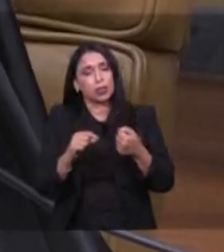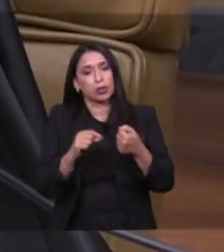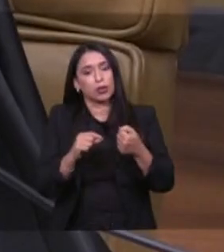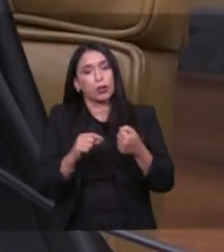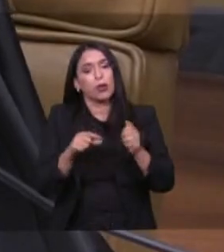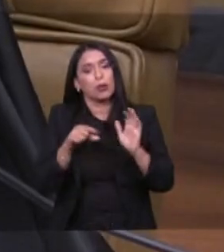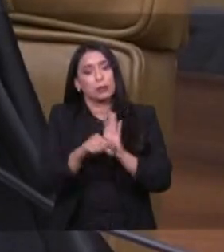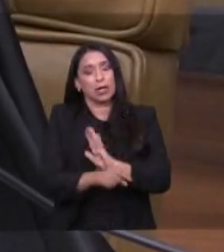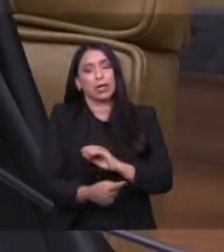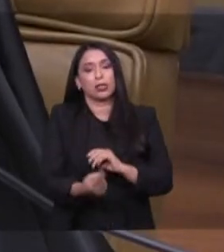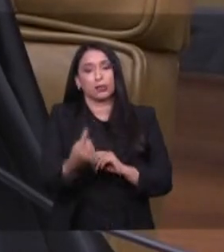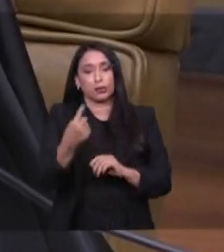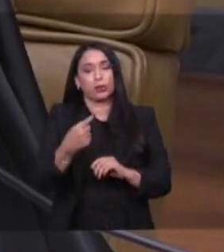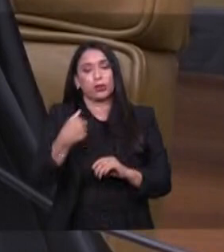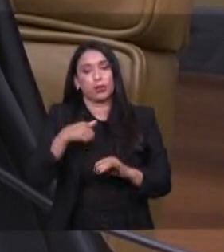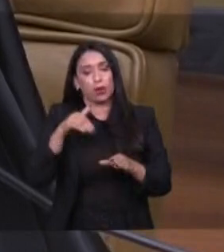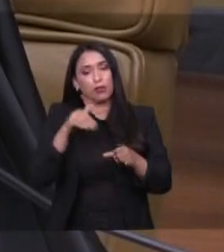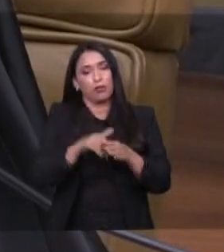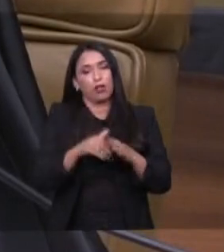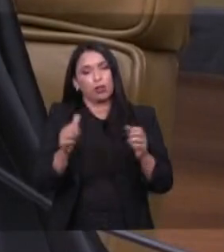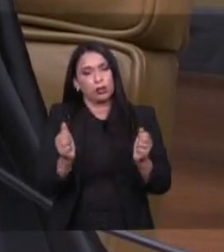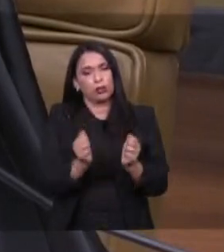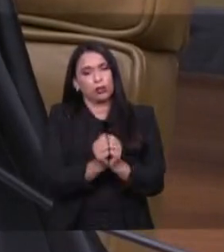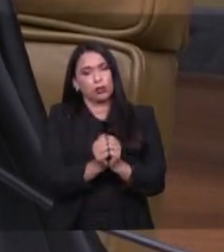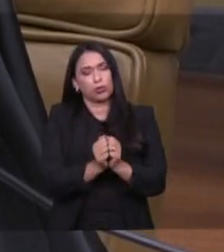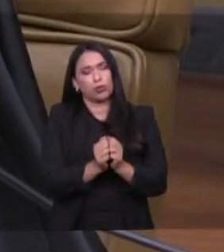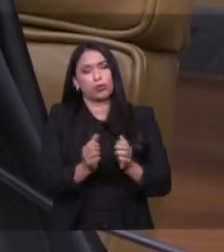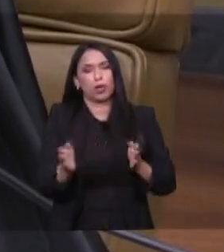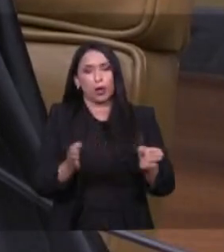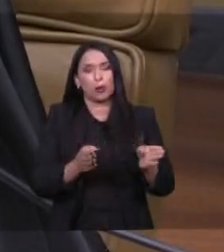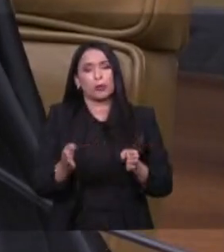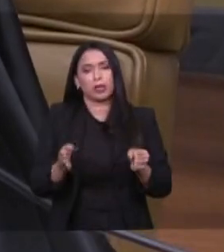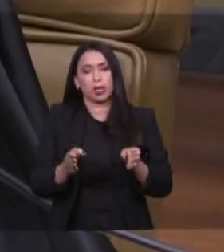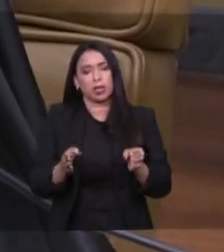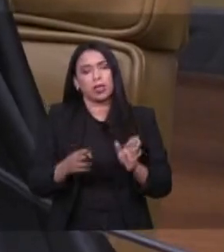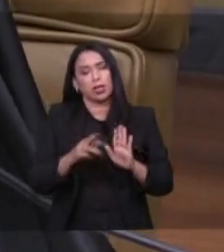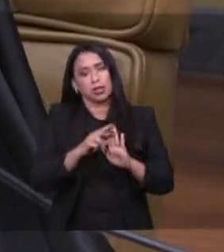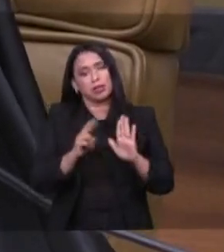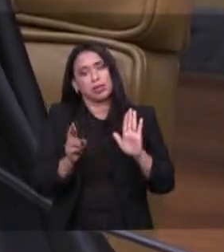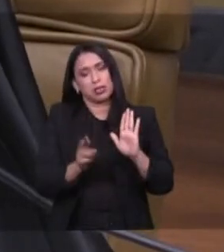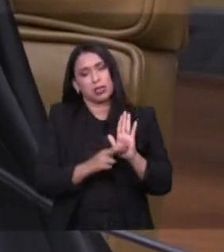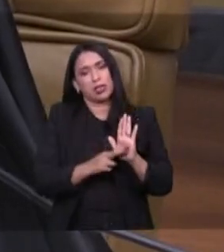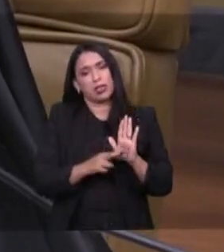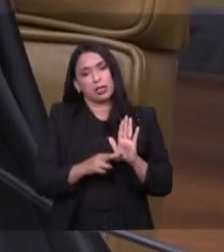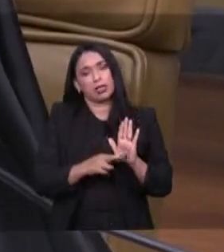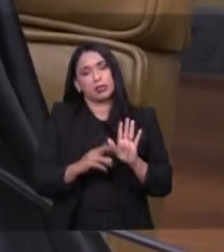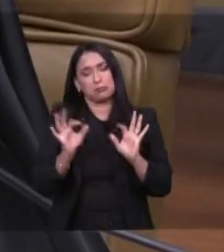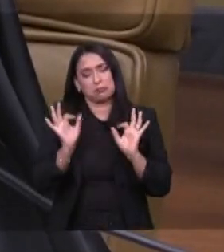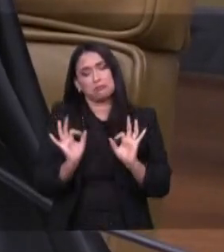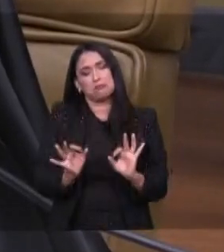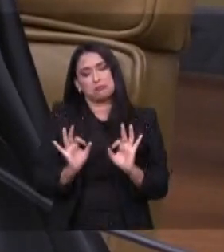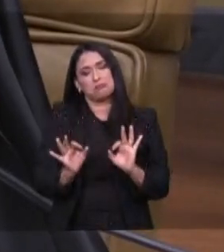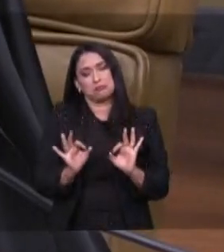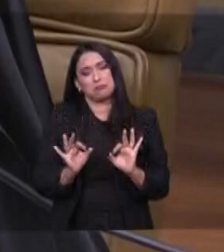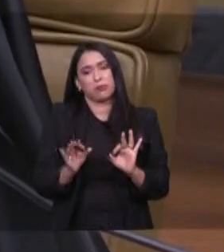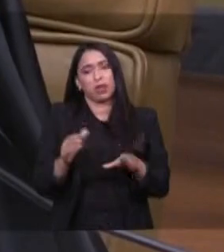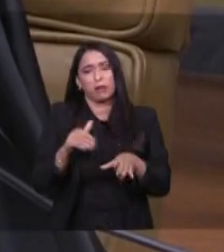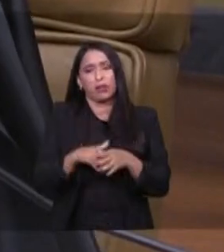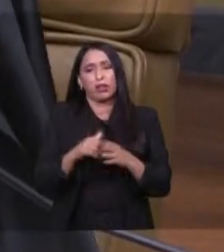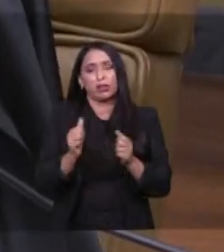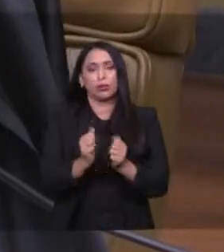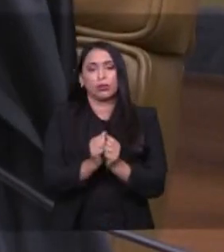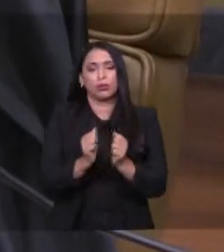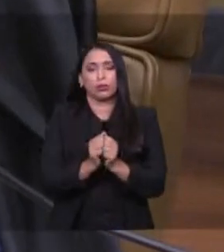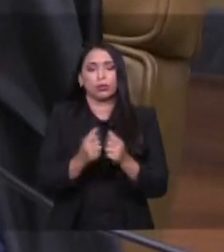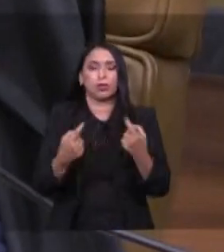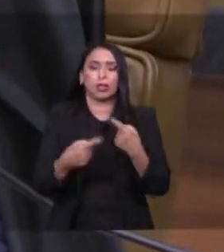parágrafo único, eu estou agora a concordar com Vossa Excelência, que aquele prazo de regulamentação, esse aqui também acompanha Vossa Excelência no